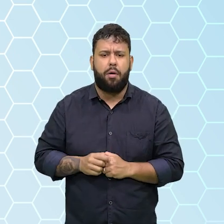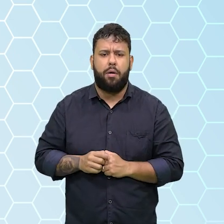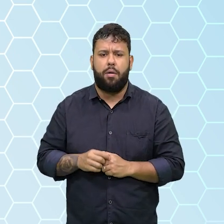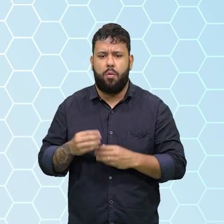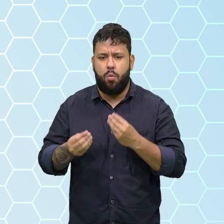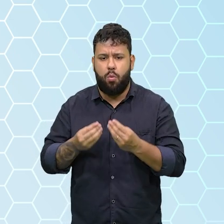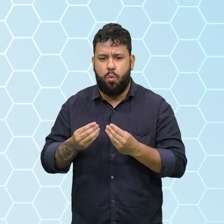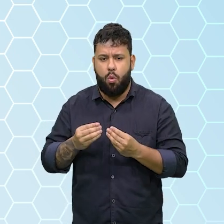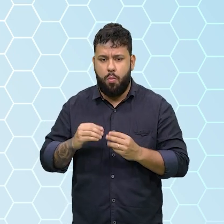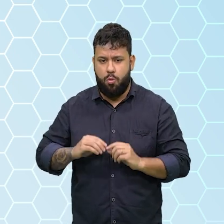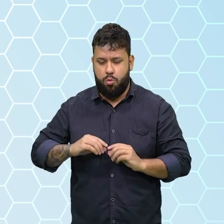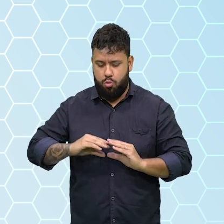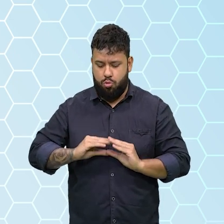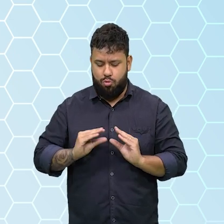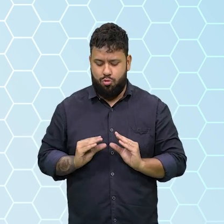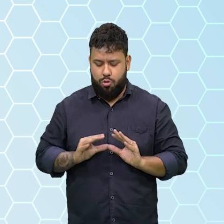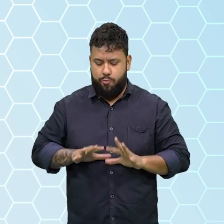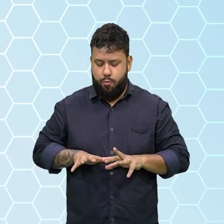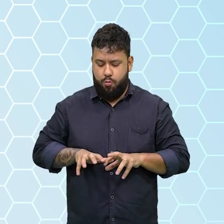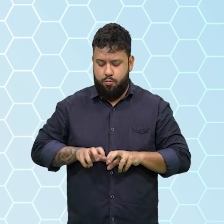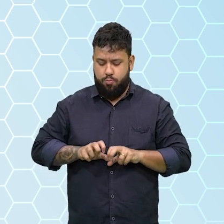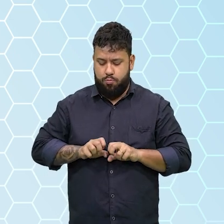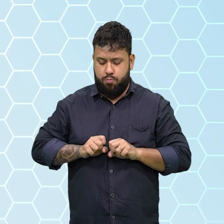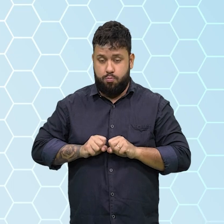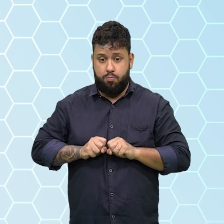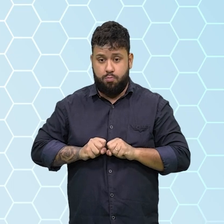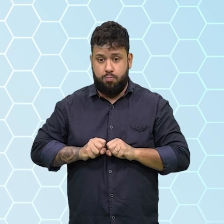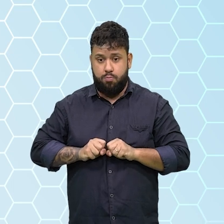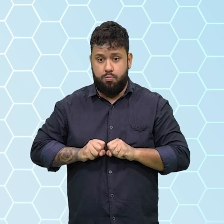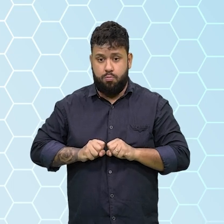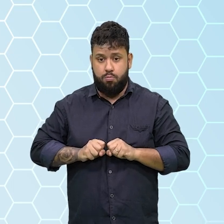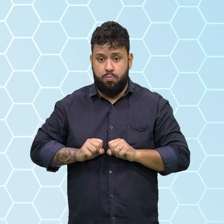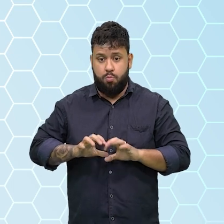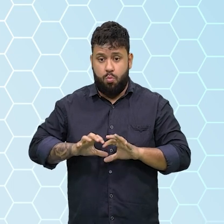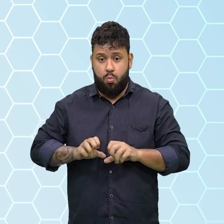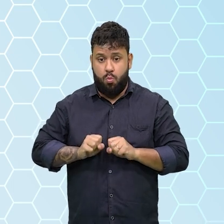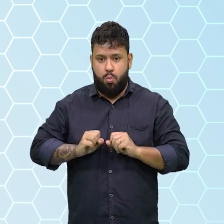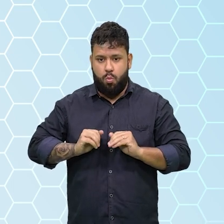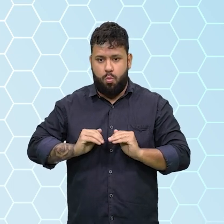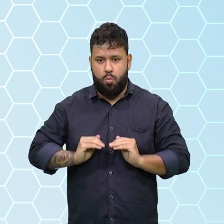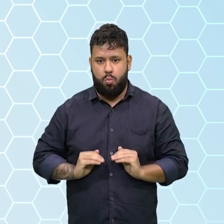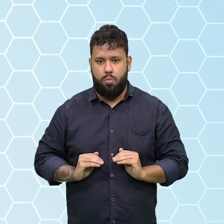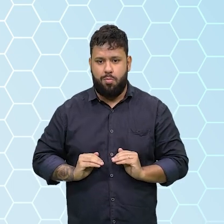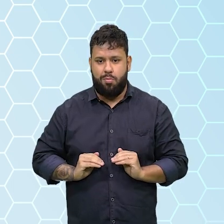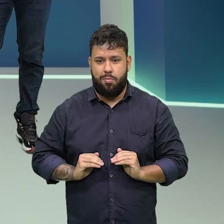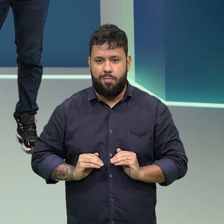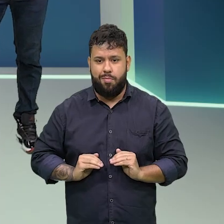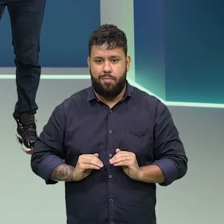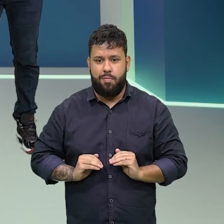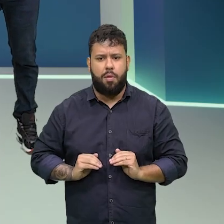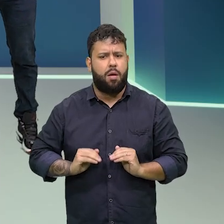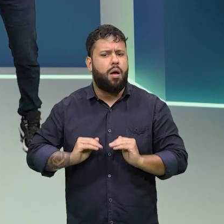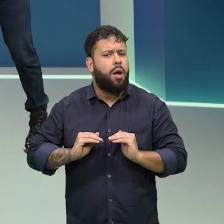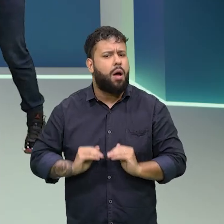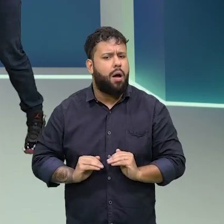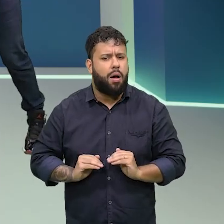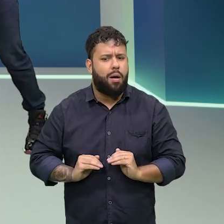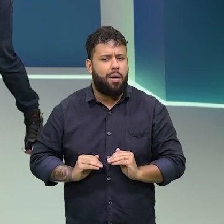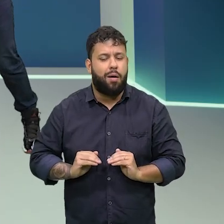a contração do diafragma. Quando o diafragma contrai, ele desce, tá?